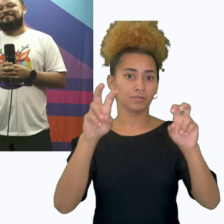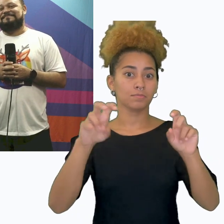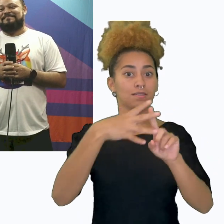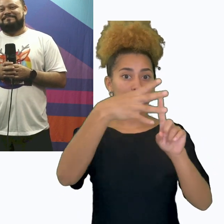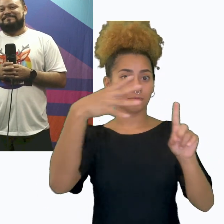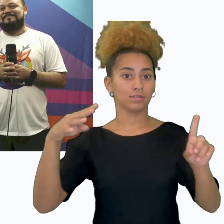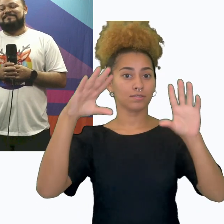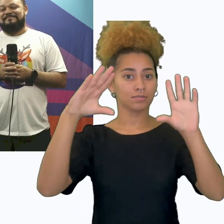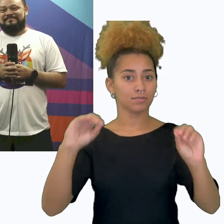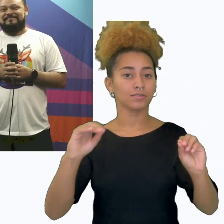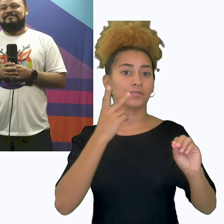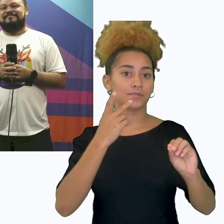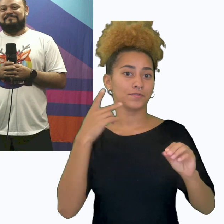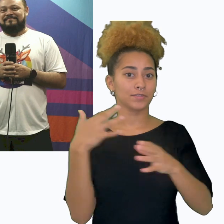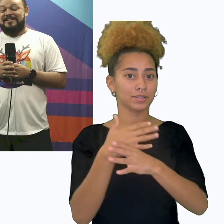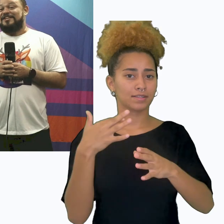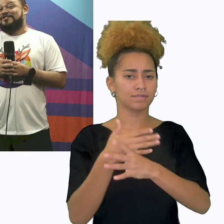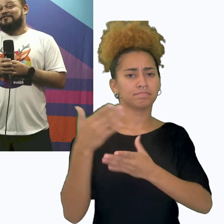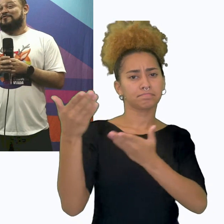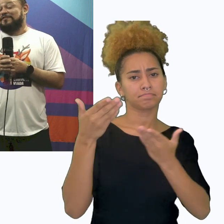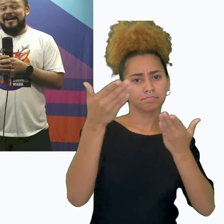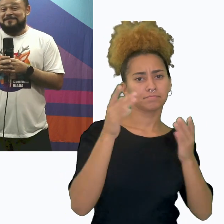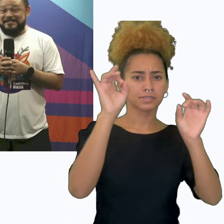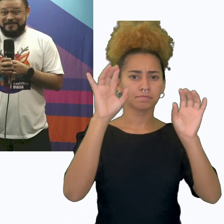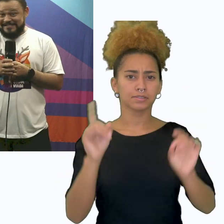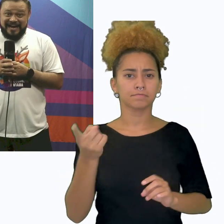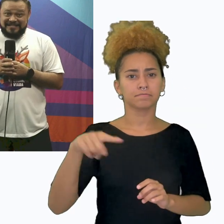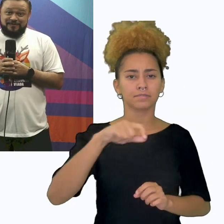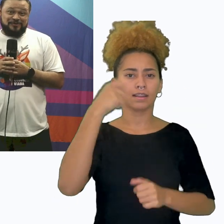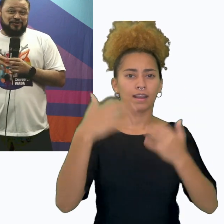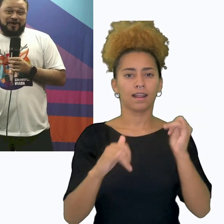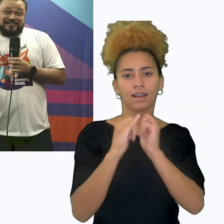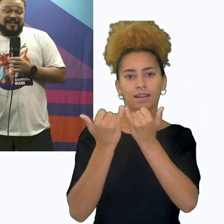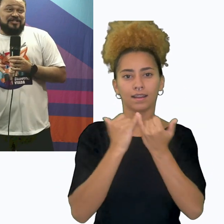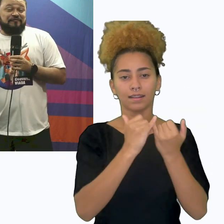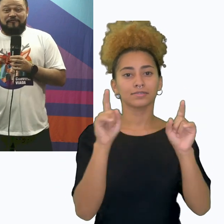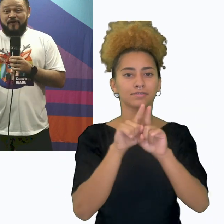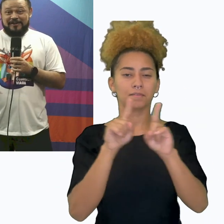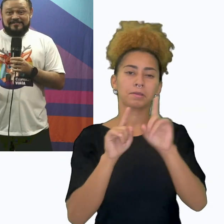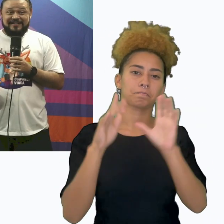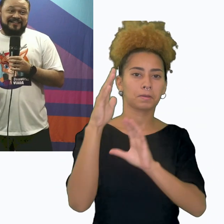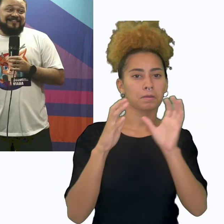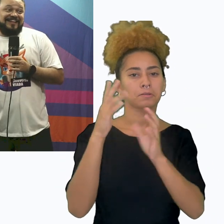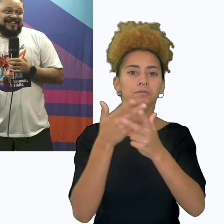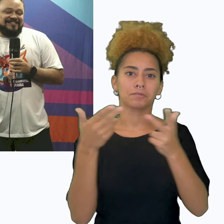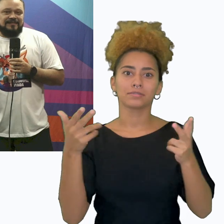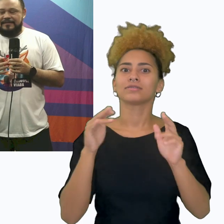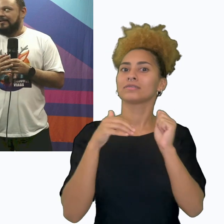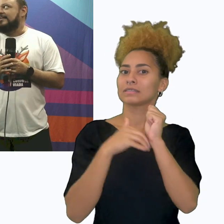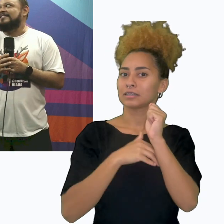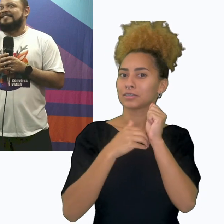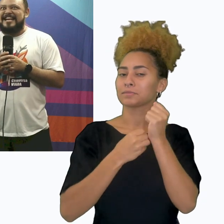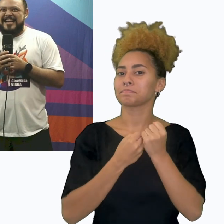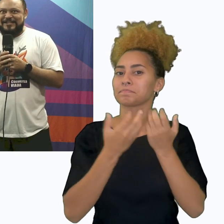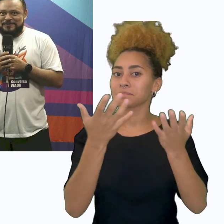noite LGBT+, de Fortaleza. Cheio de convidados especiais com histórias de fofocas, intrigas